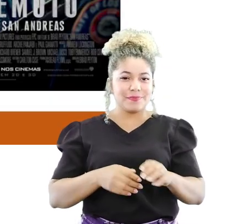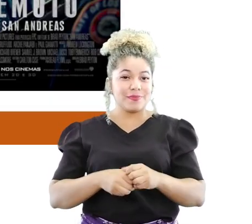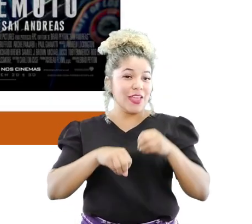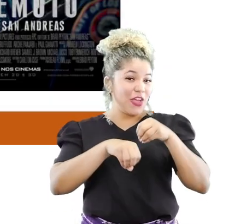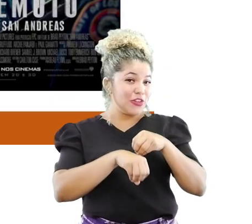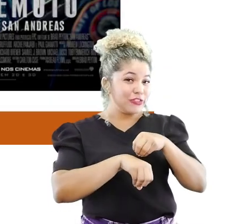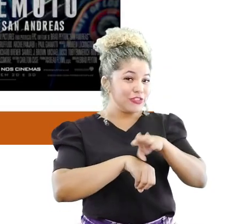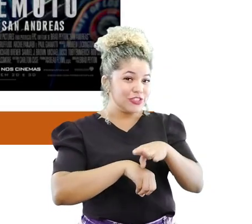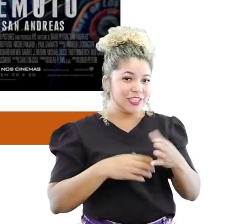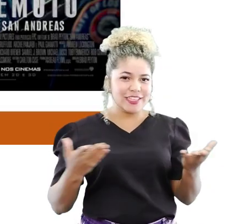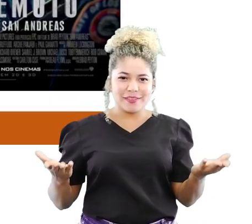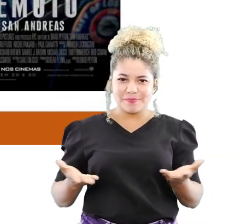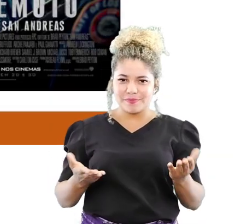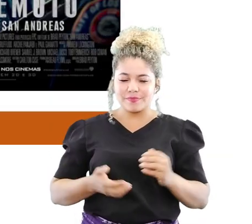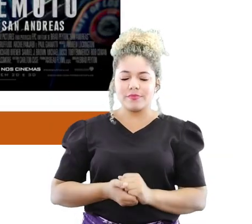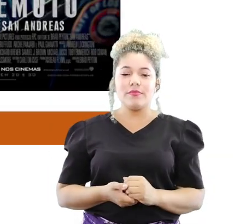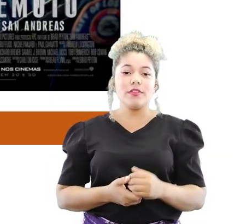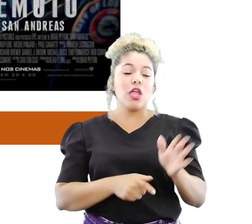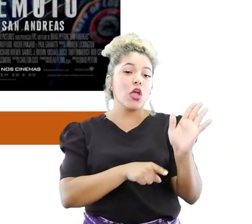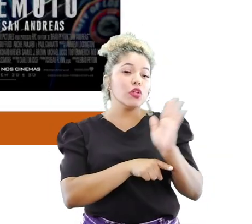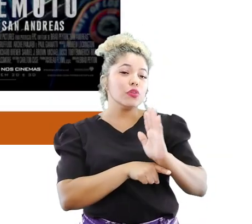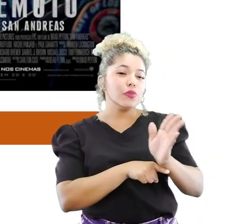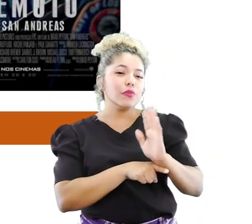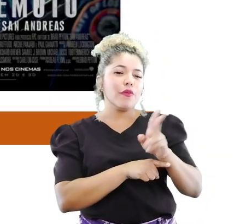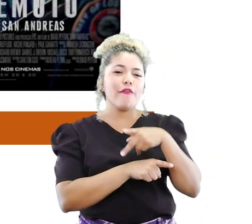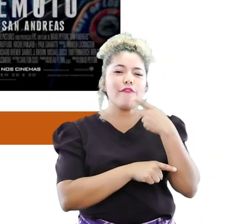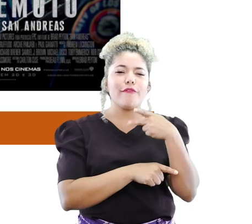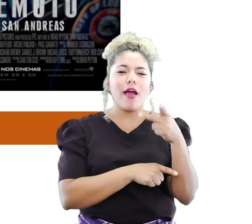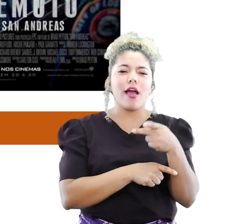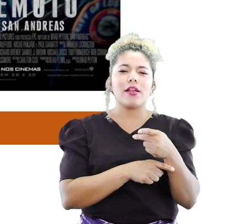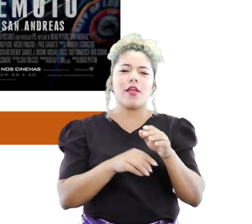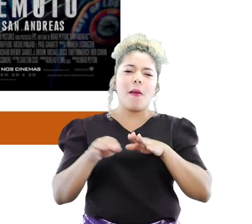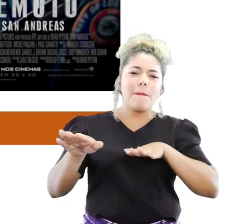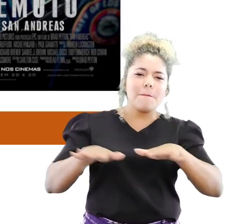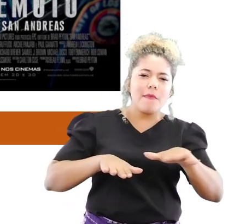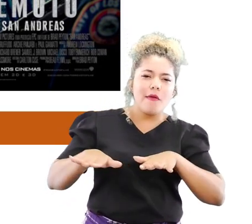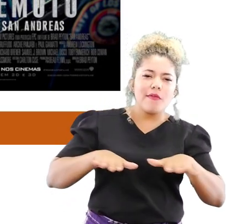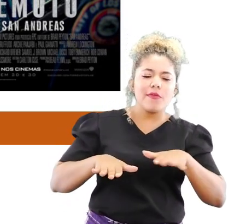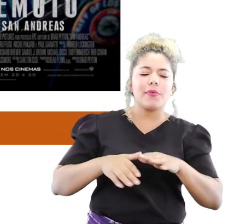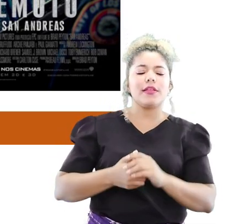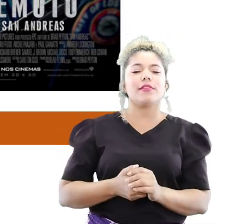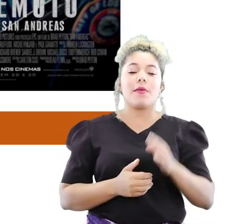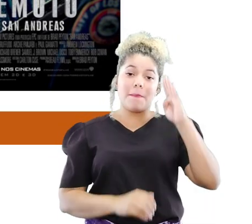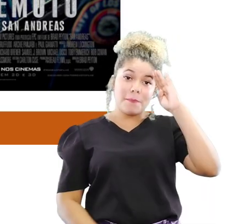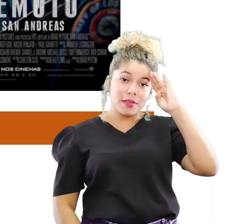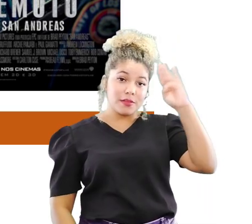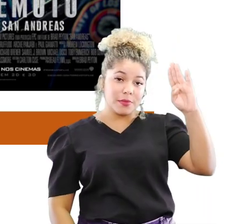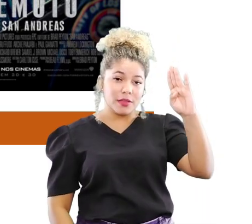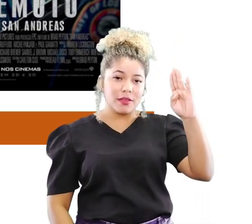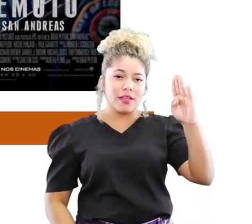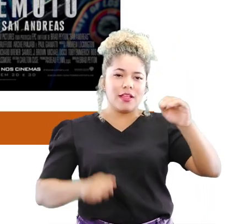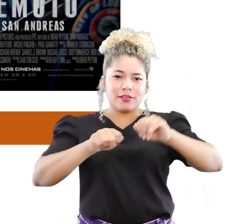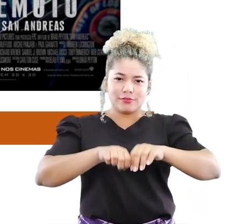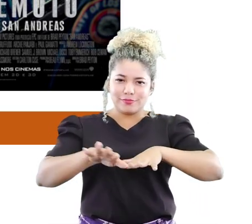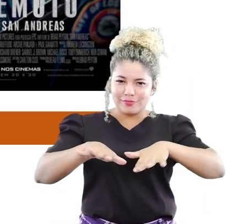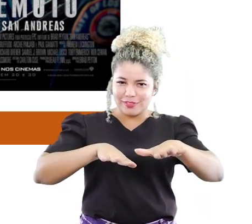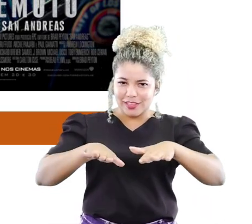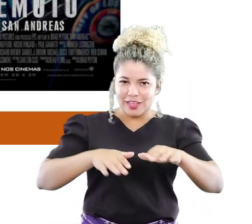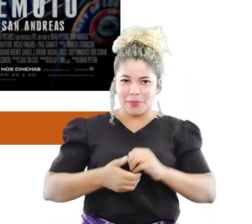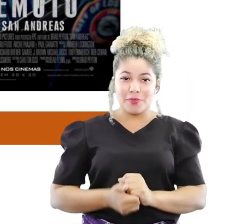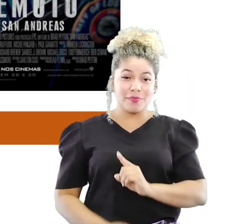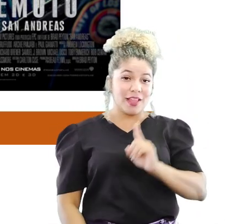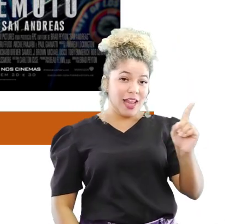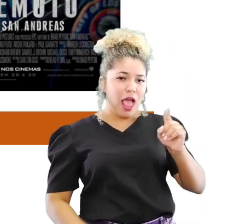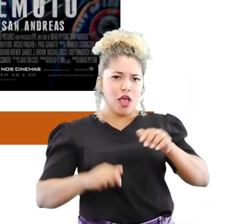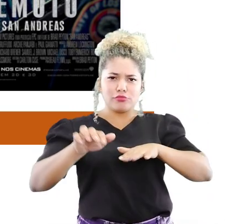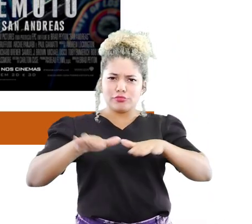dica? Dica de um filme que fala sobre esses eventos de movimento de placas tectônicas, principalmente relacionados a terremotos. Um